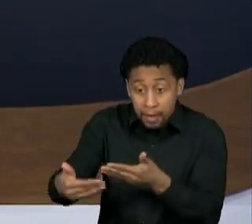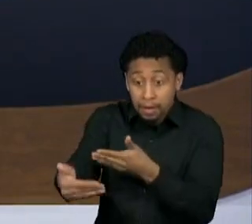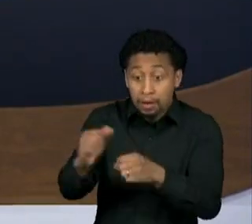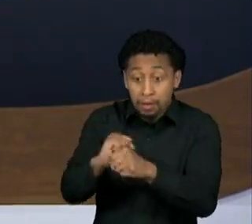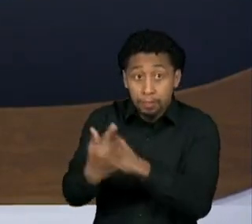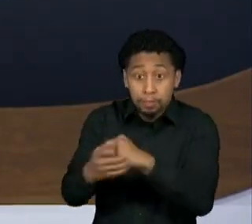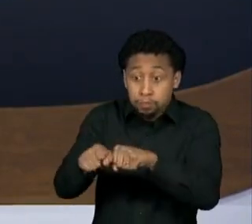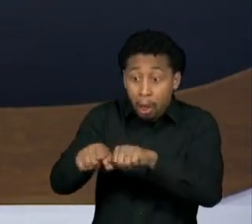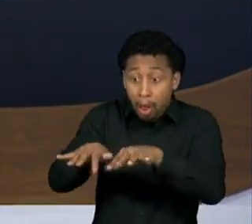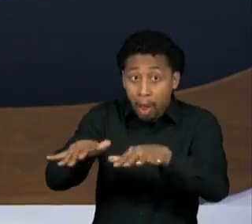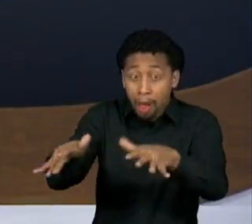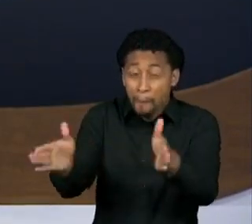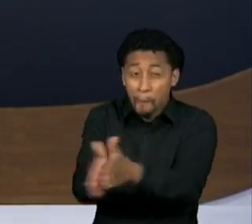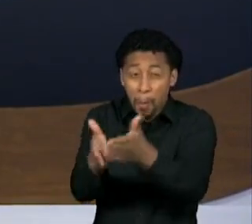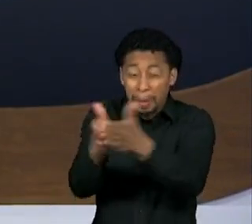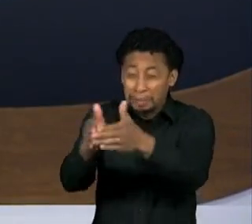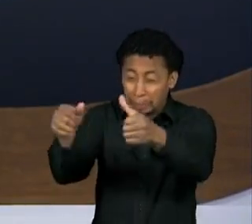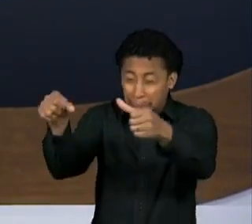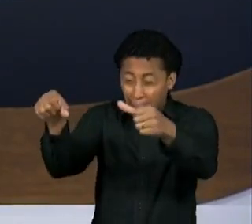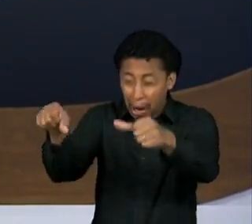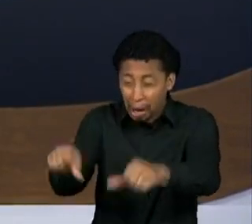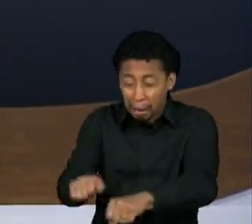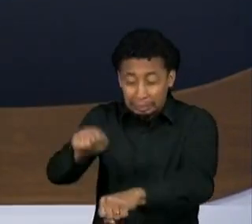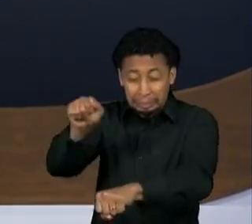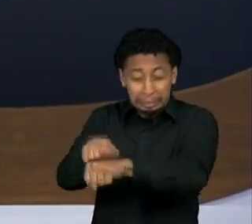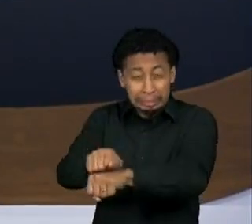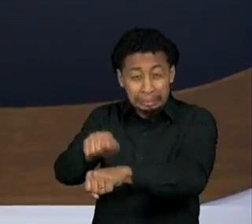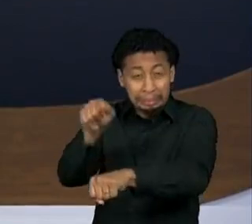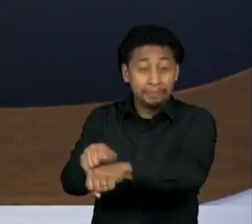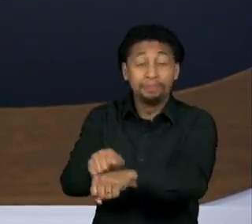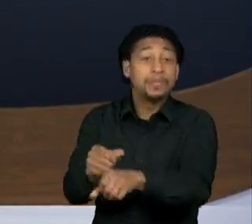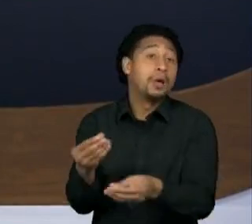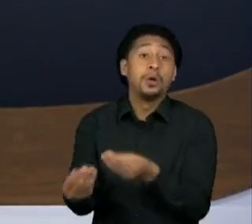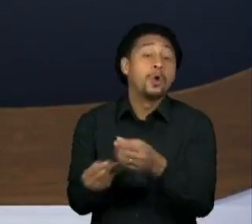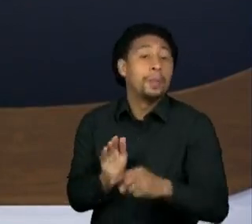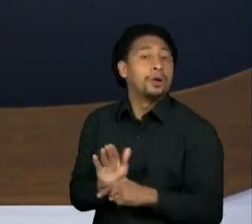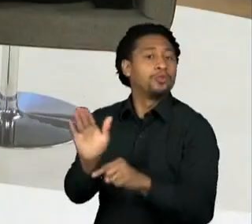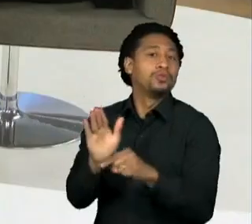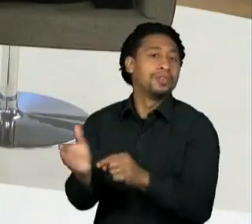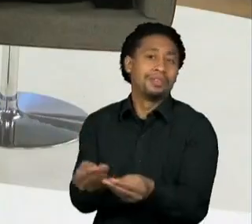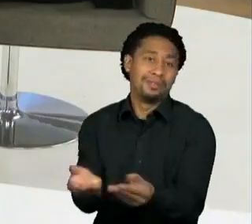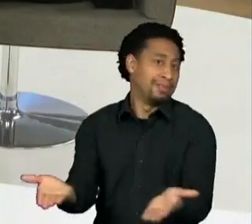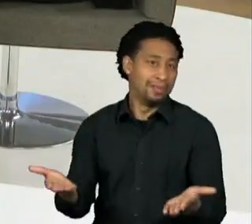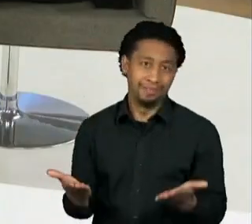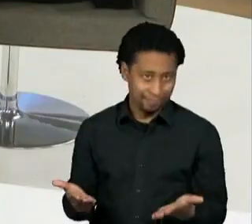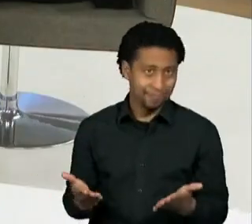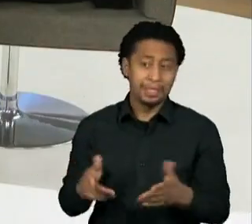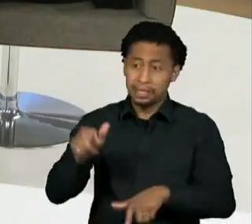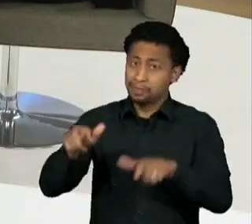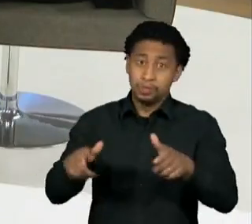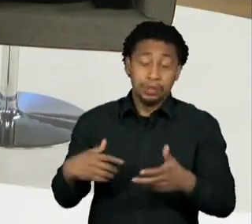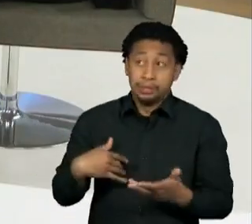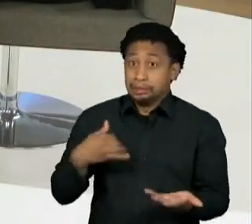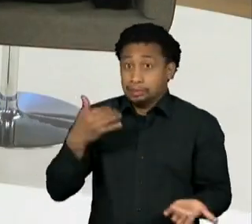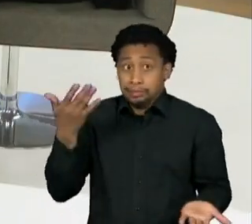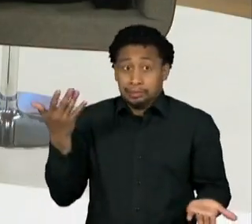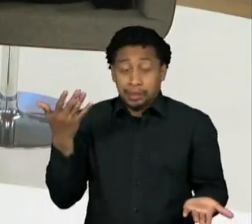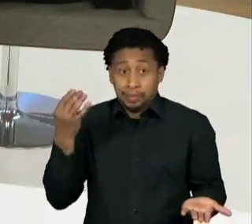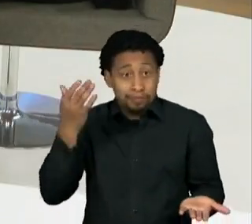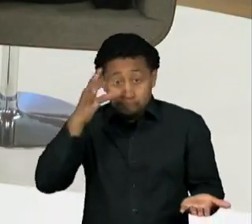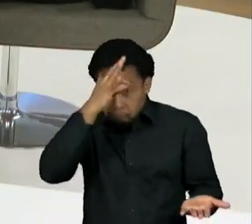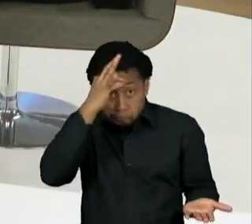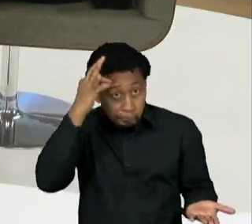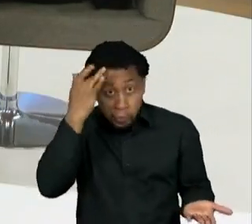desceram a linha da pobreza extrema cabelo esse orçamento que a gente tá escrevendo aqui e que para a maioria das pessoas é meio da Vanessa